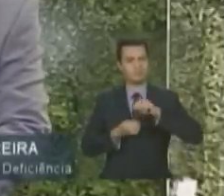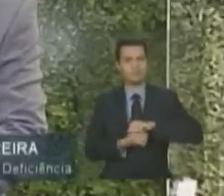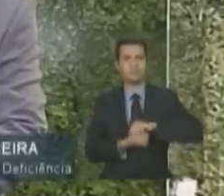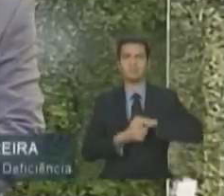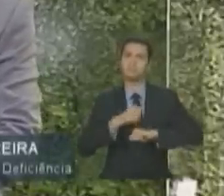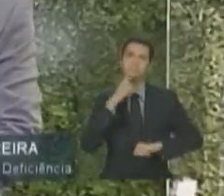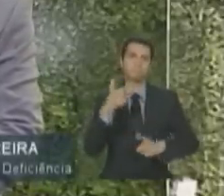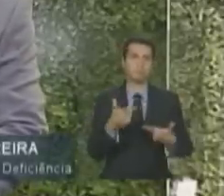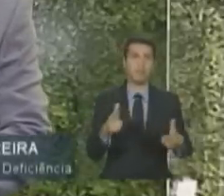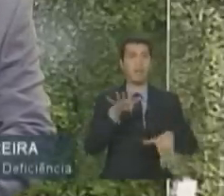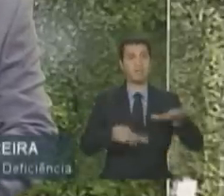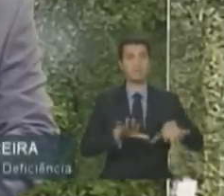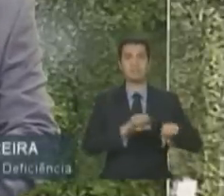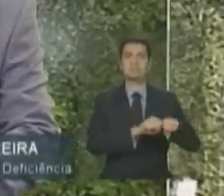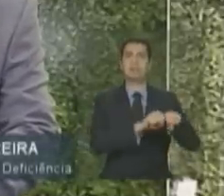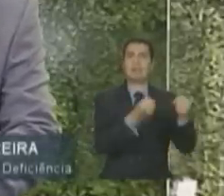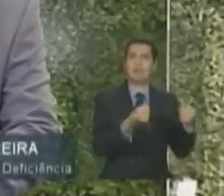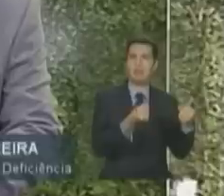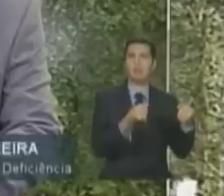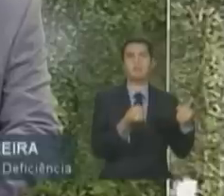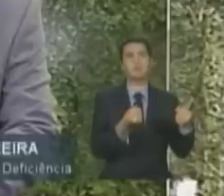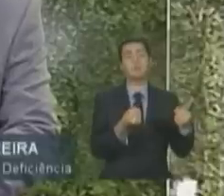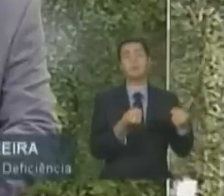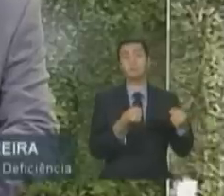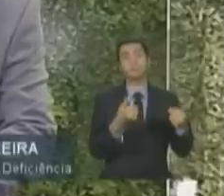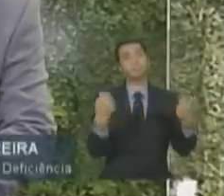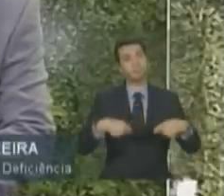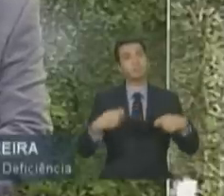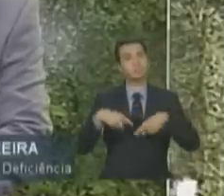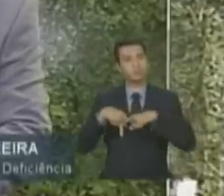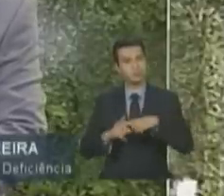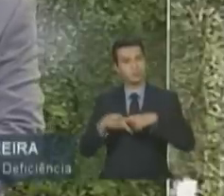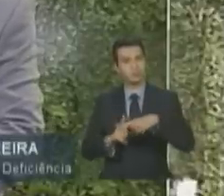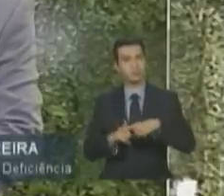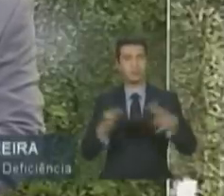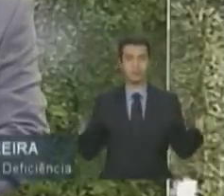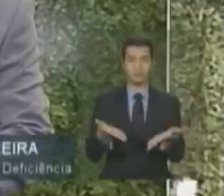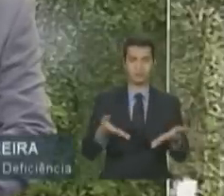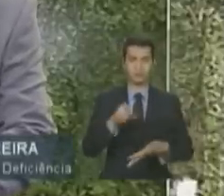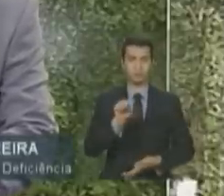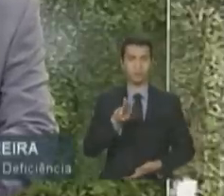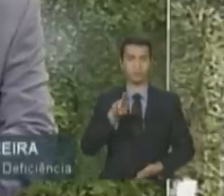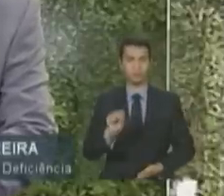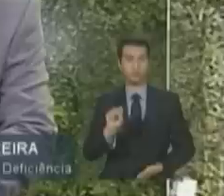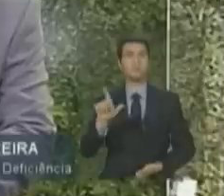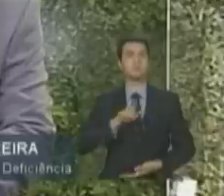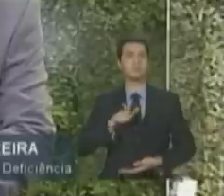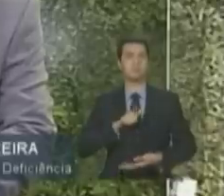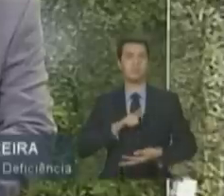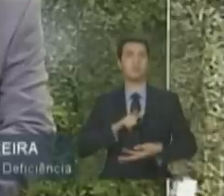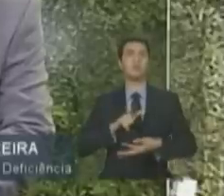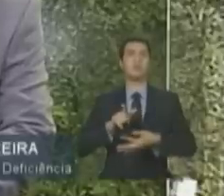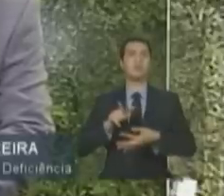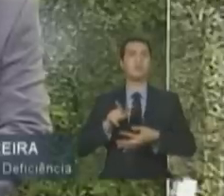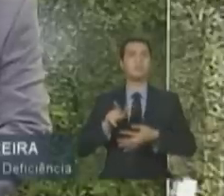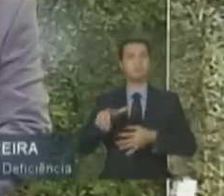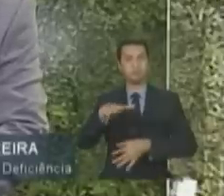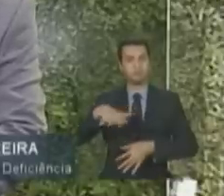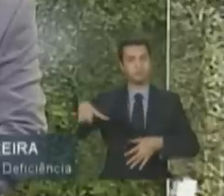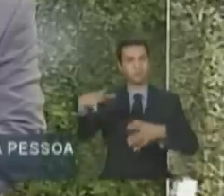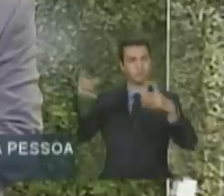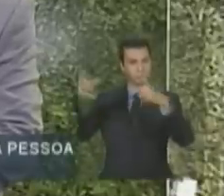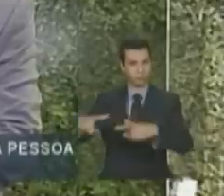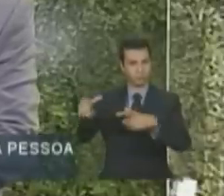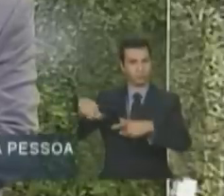de avaria, e agora o SUS não só fornecendo através das oficinas, mas também fazendo a manutenção para